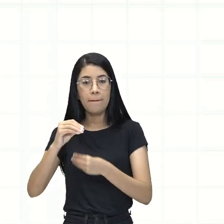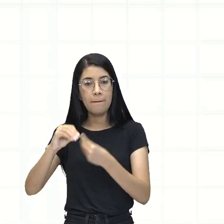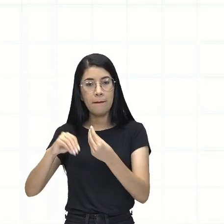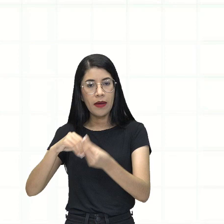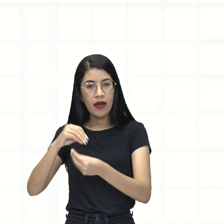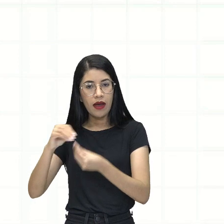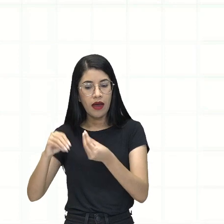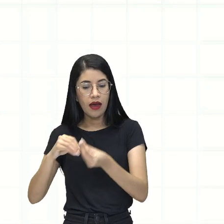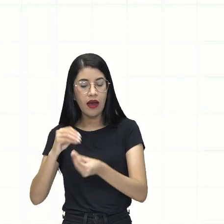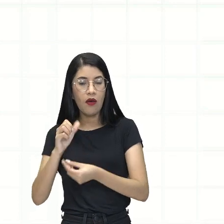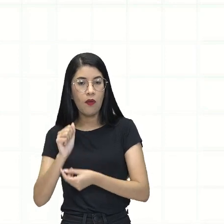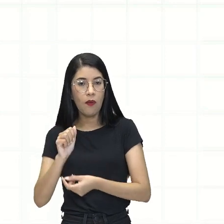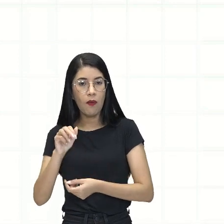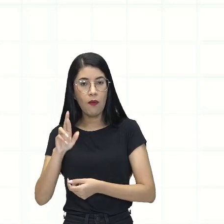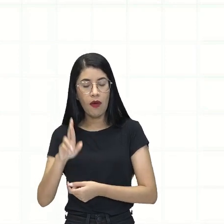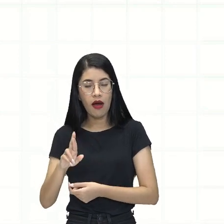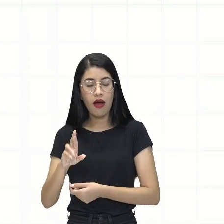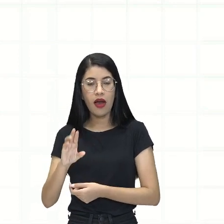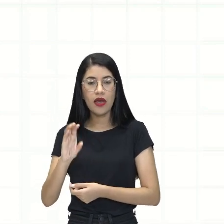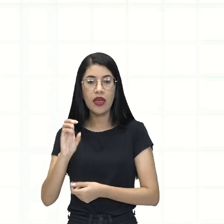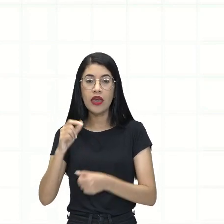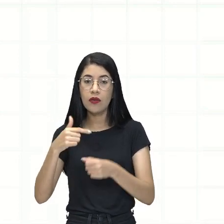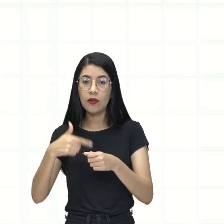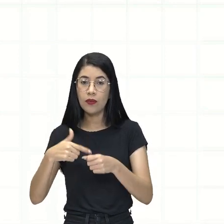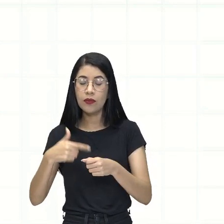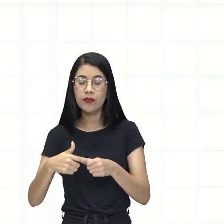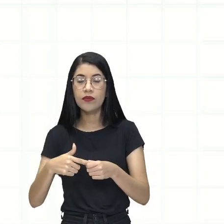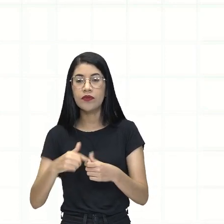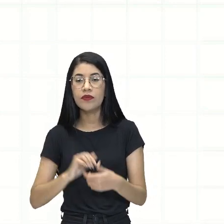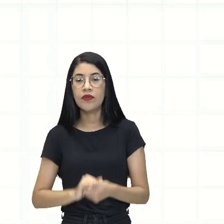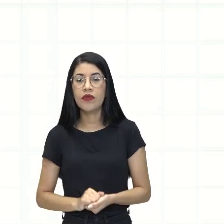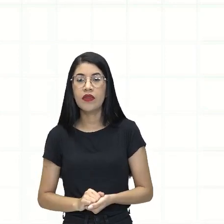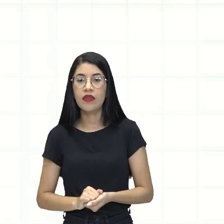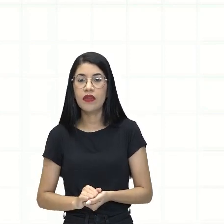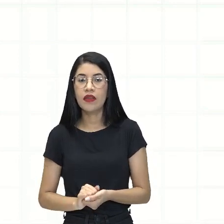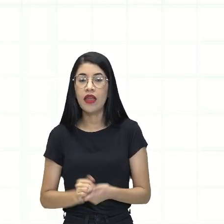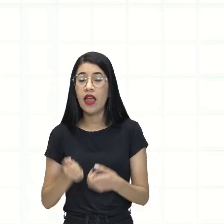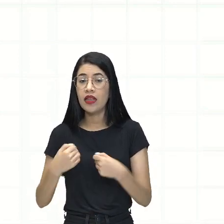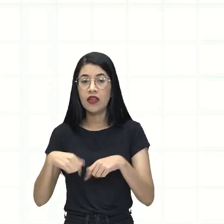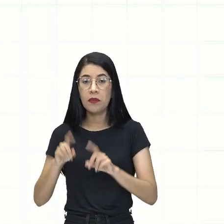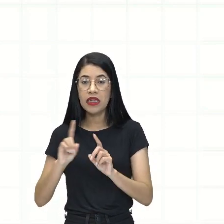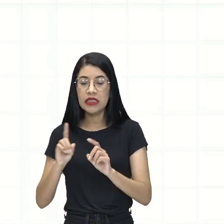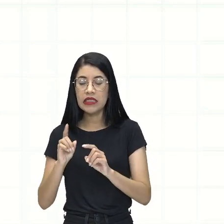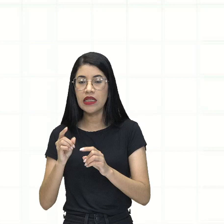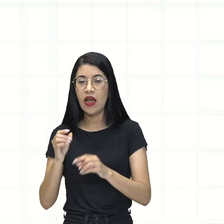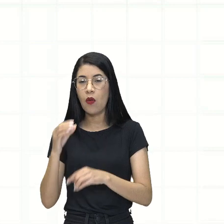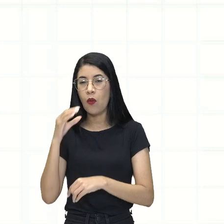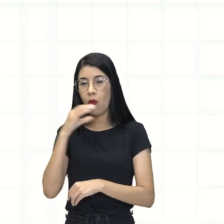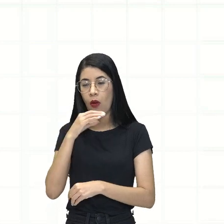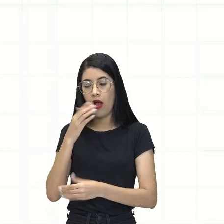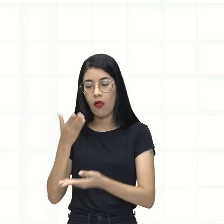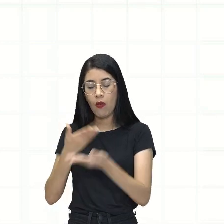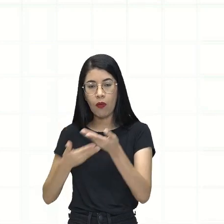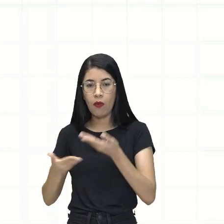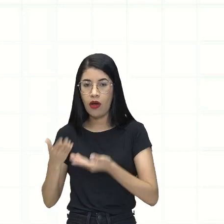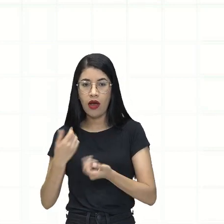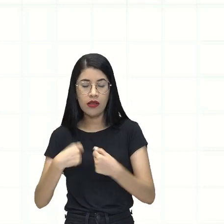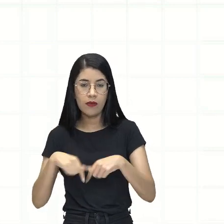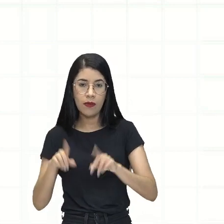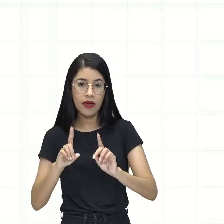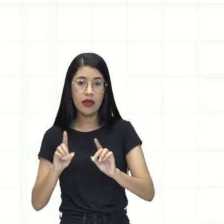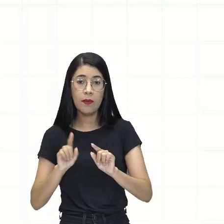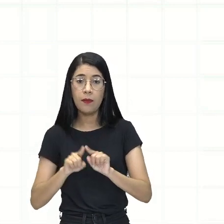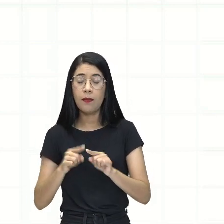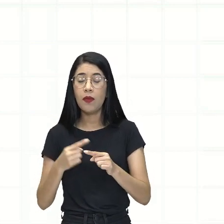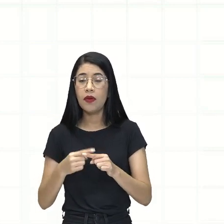mistura ar-combustível, tá? Dispensando os trocadores de calor, o que simplifica uma parte do